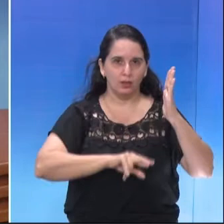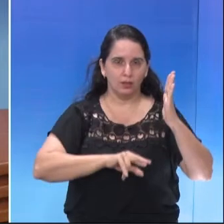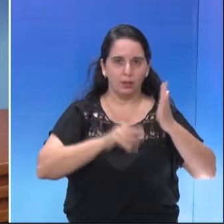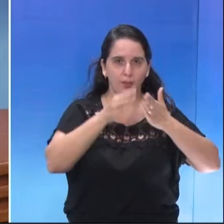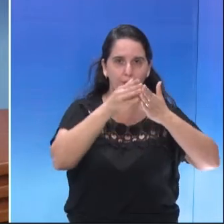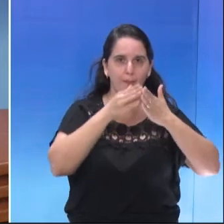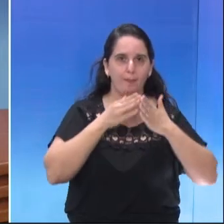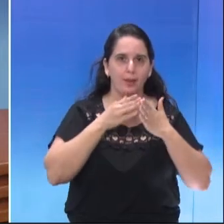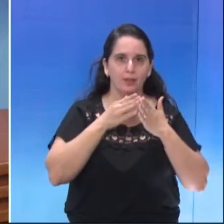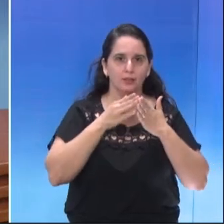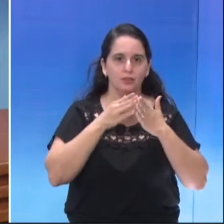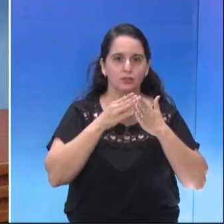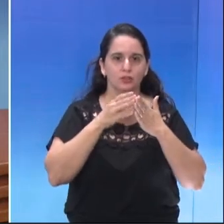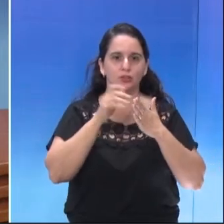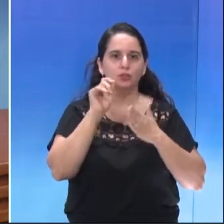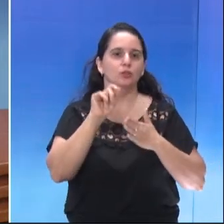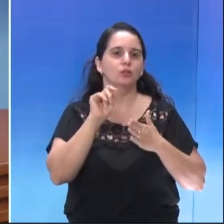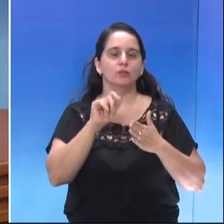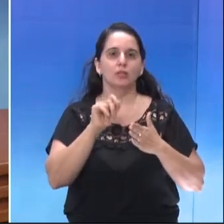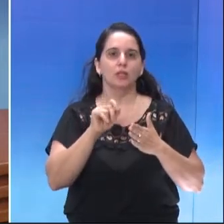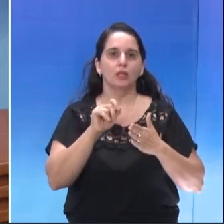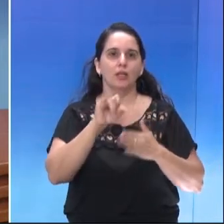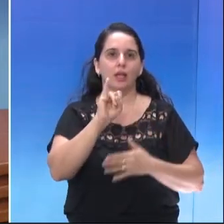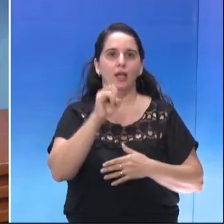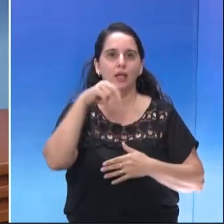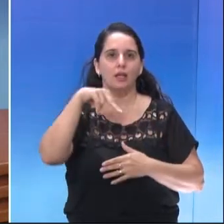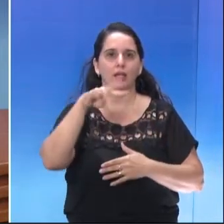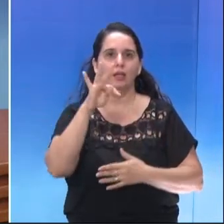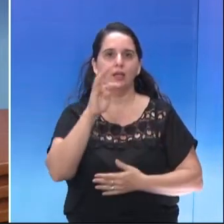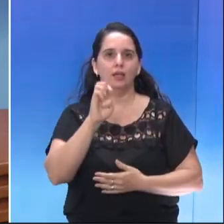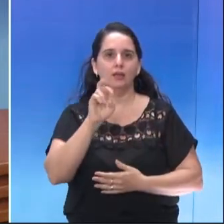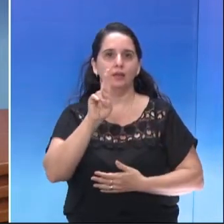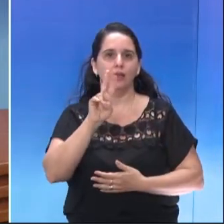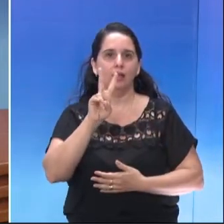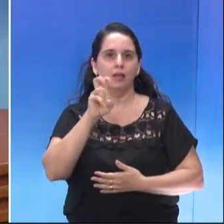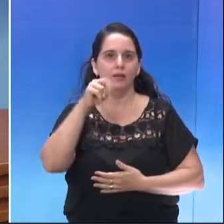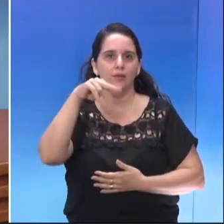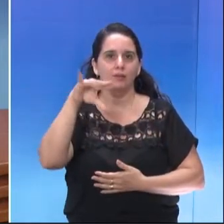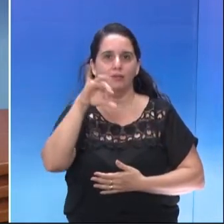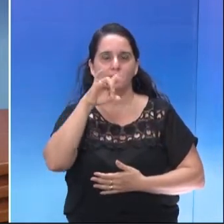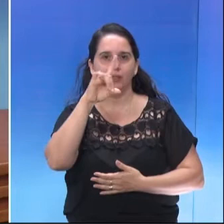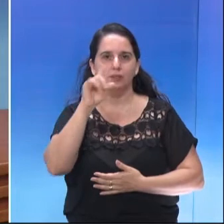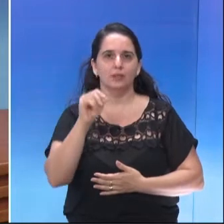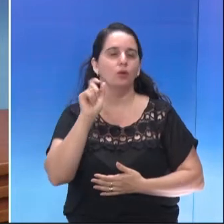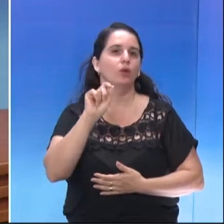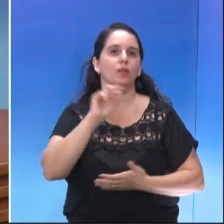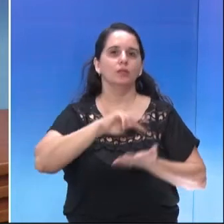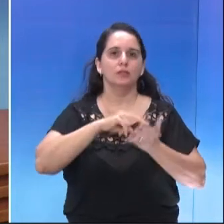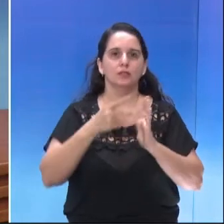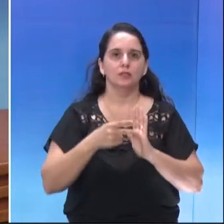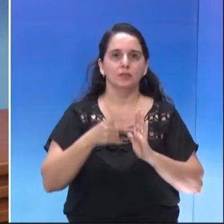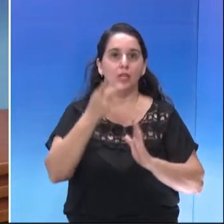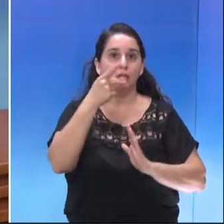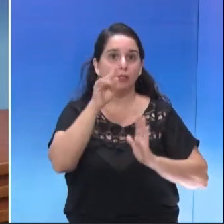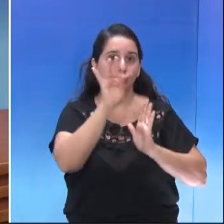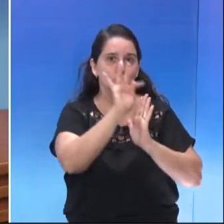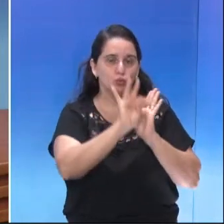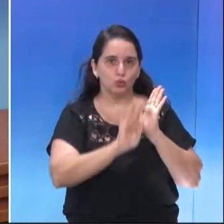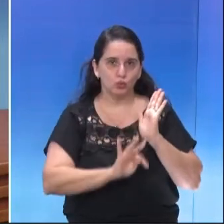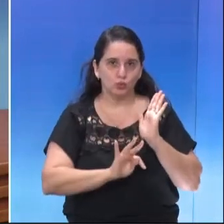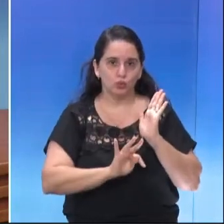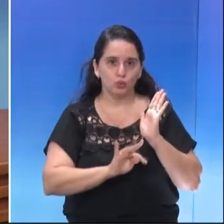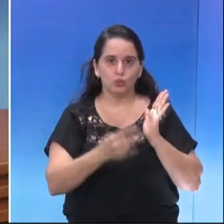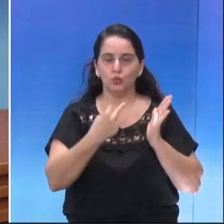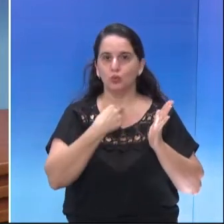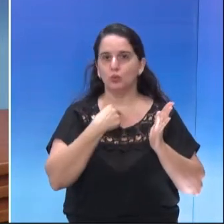à intervenção? Qual a ideia da intervenção? A ideia da intervenção é que o seu texto ele não